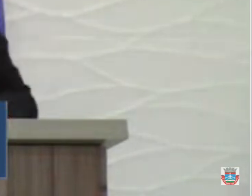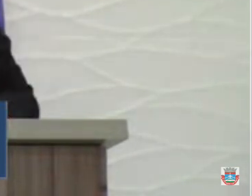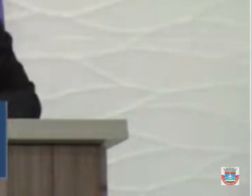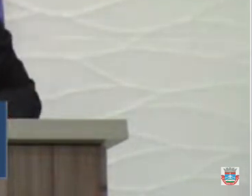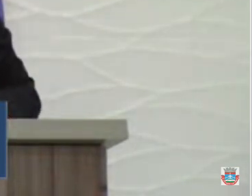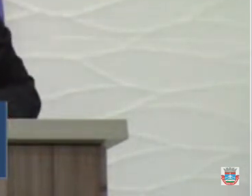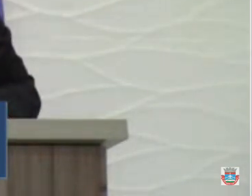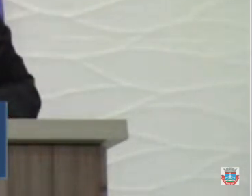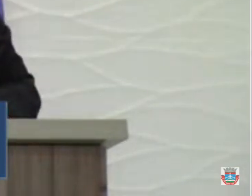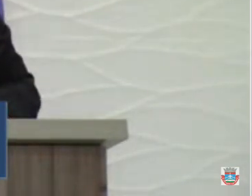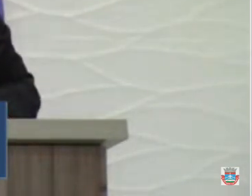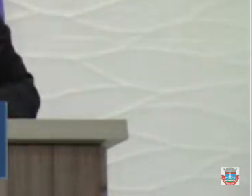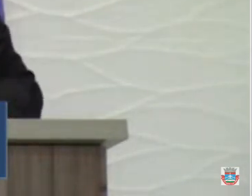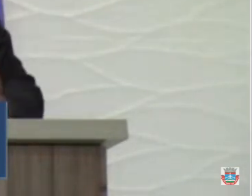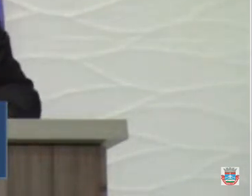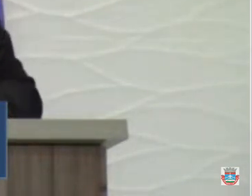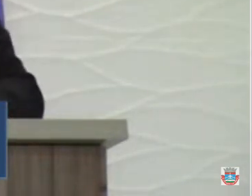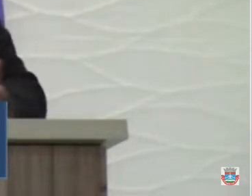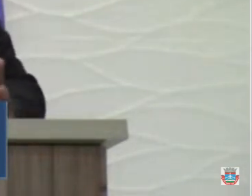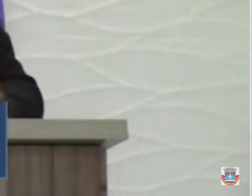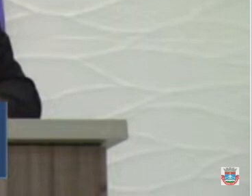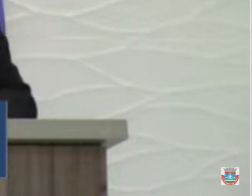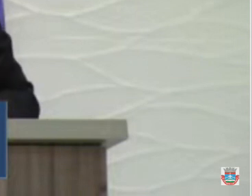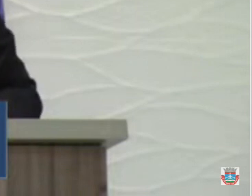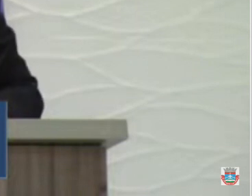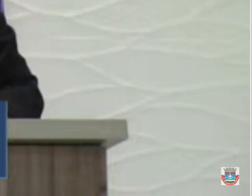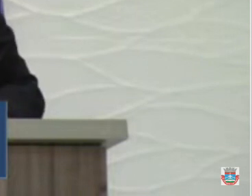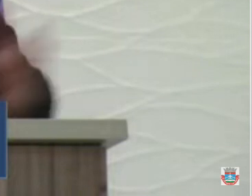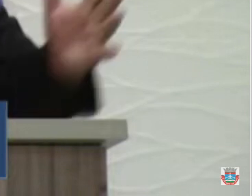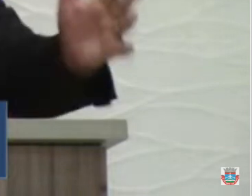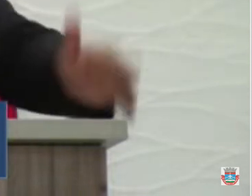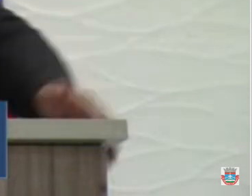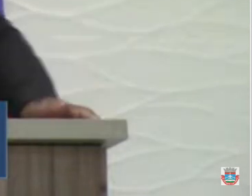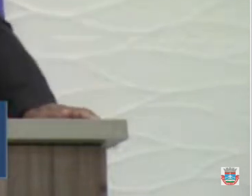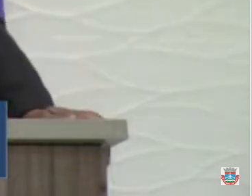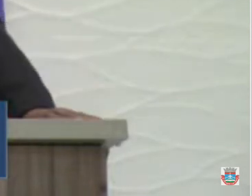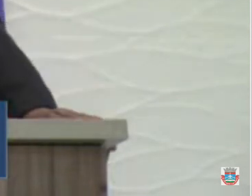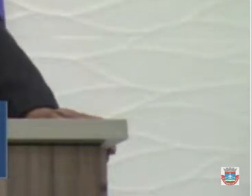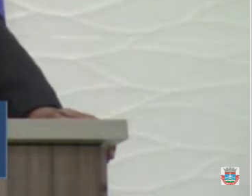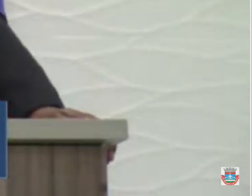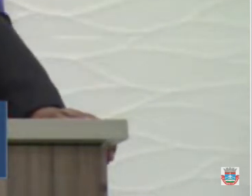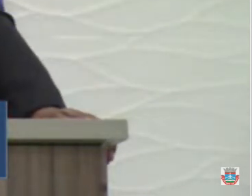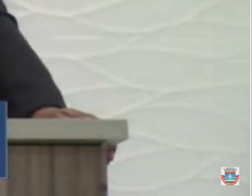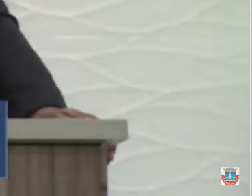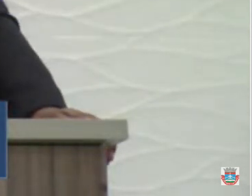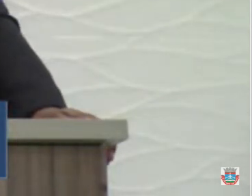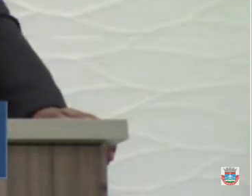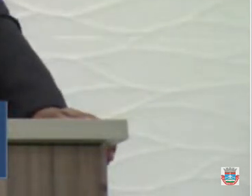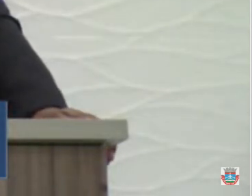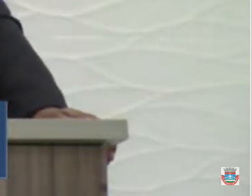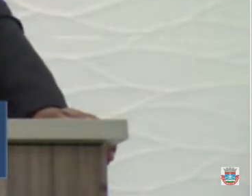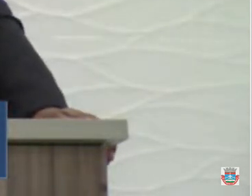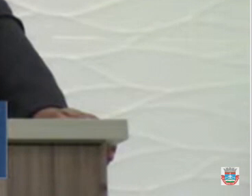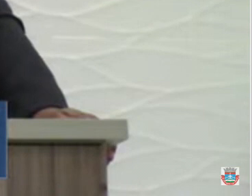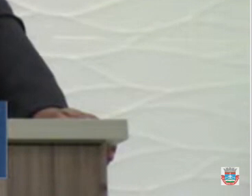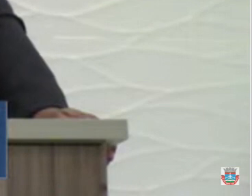forma. A avaliação é de vocês. Mas aqui eu quero, nesse tempo